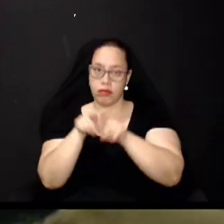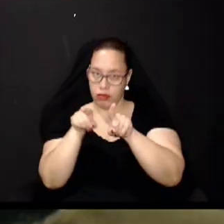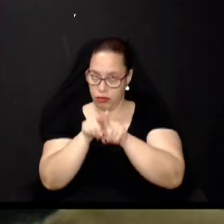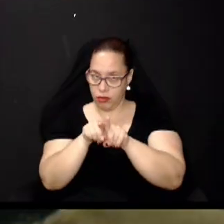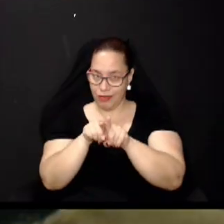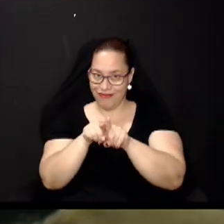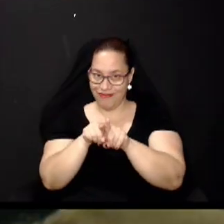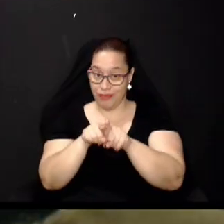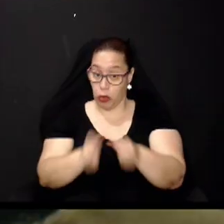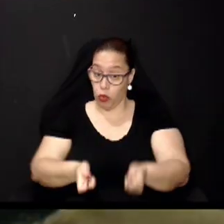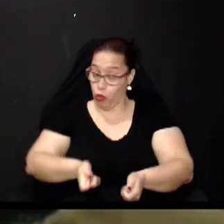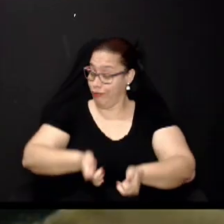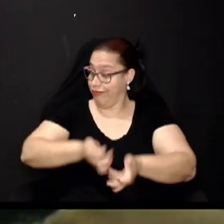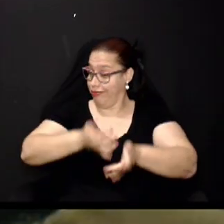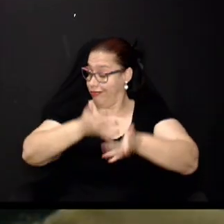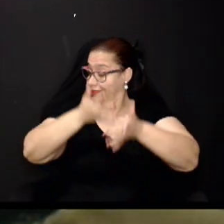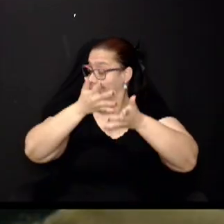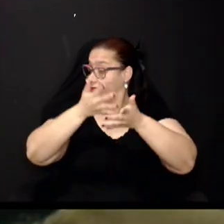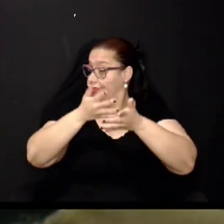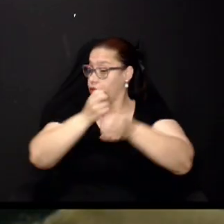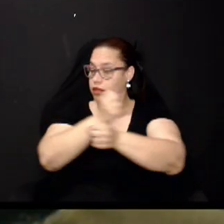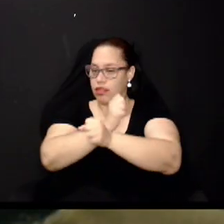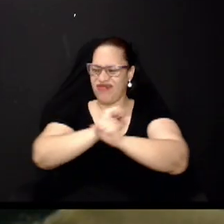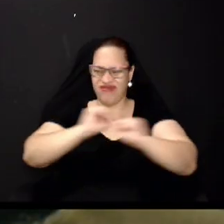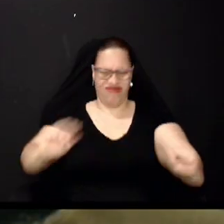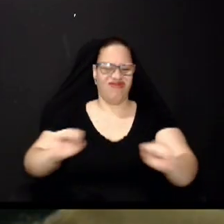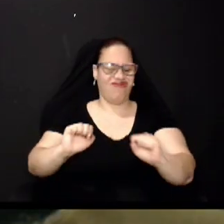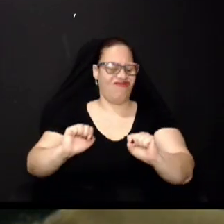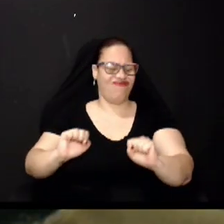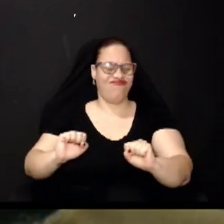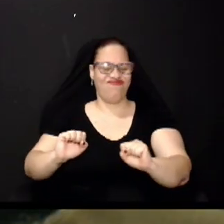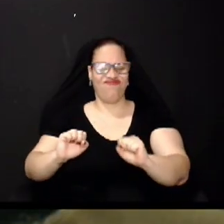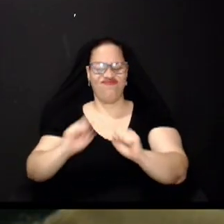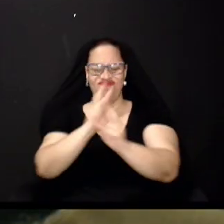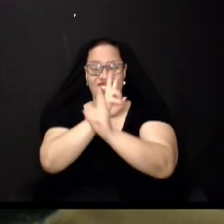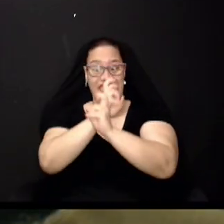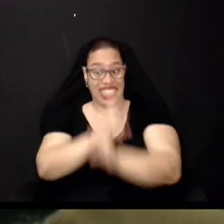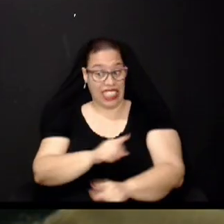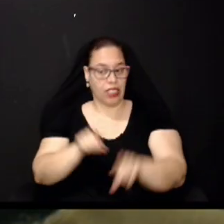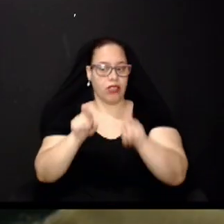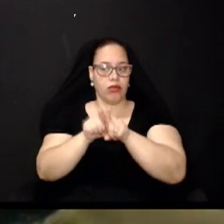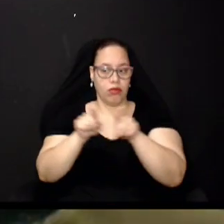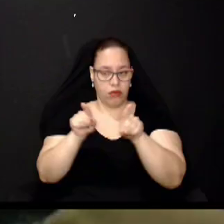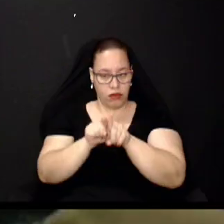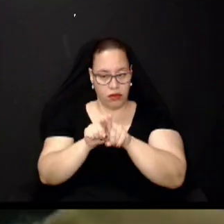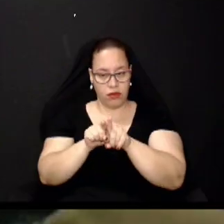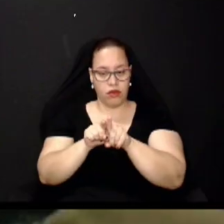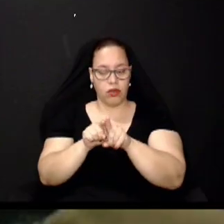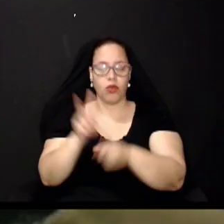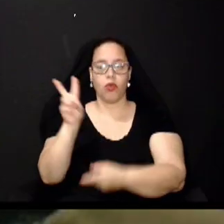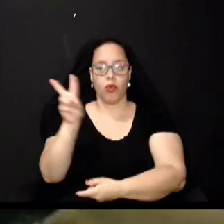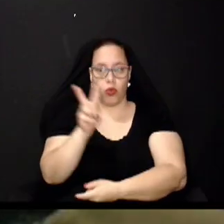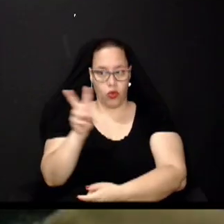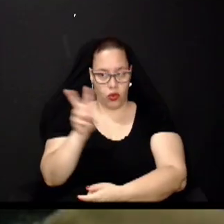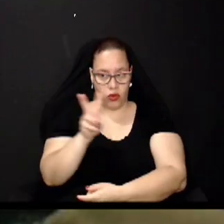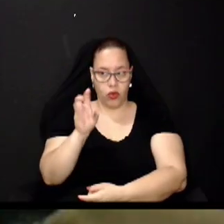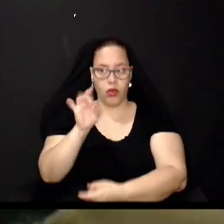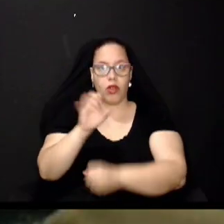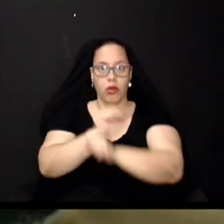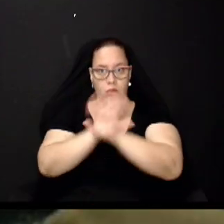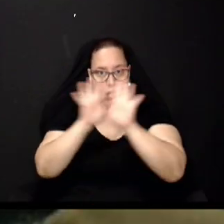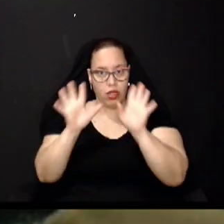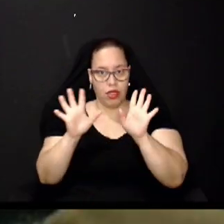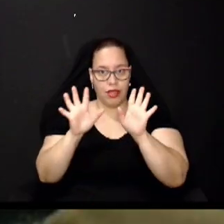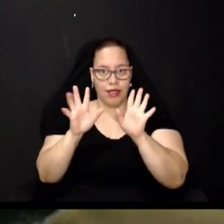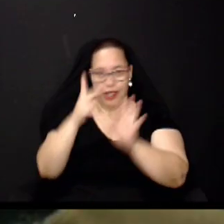né, quando ele se liberta de um relacionamento tóxico também. Então isso vale para os dois, só para deixar bem claro aqui, porque senão o pessoal vai falar